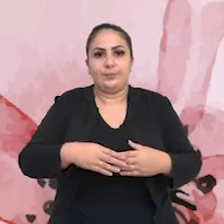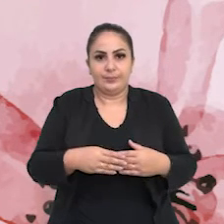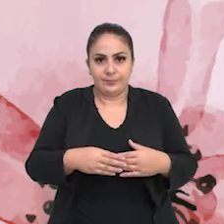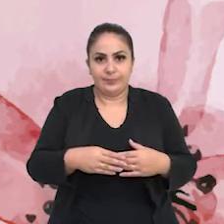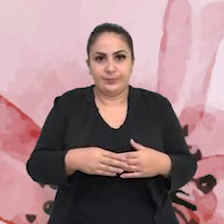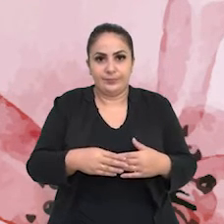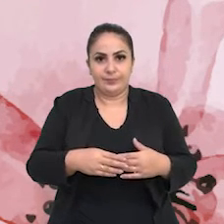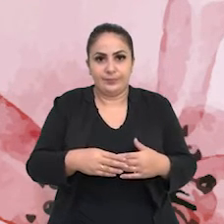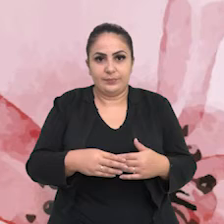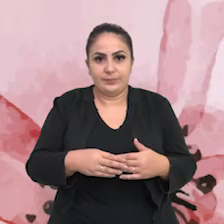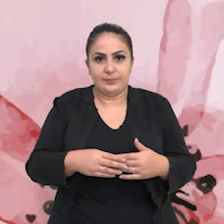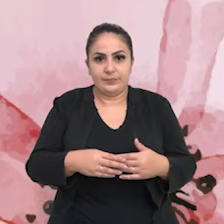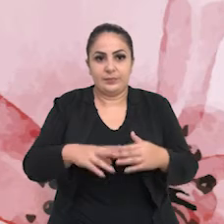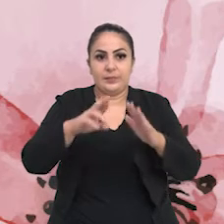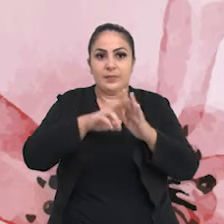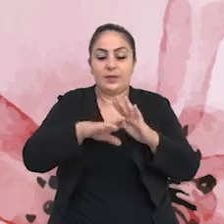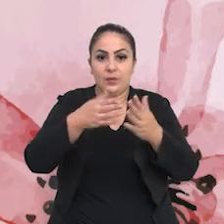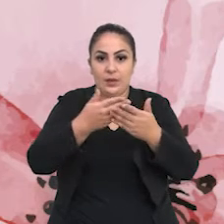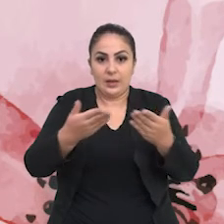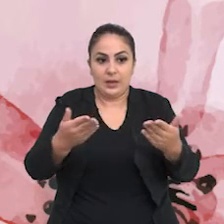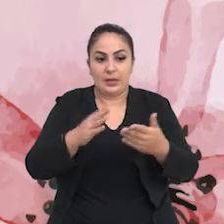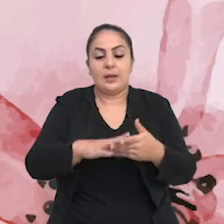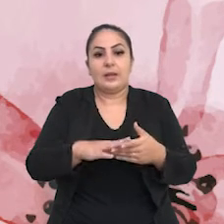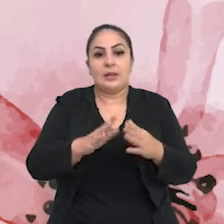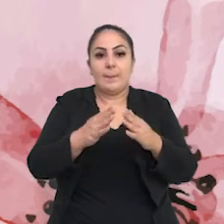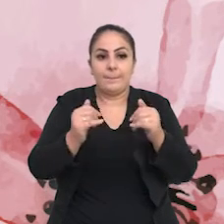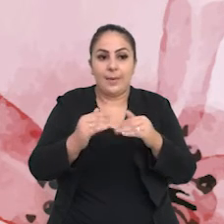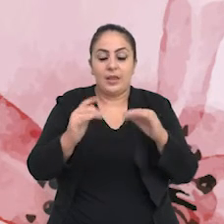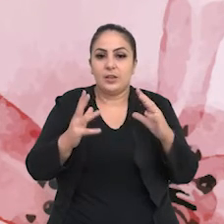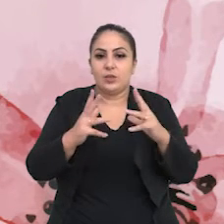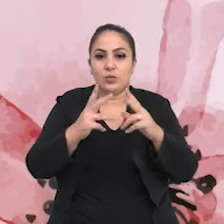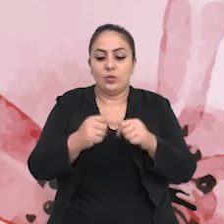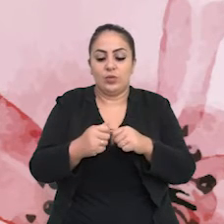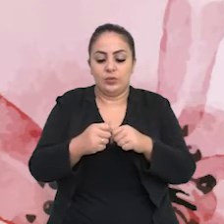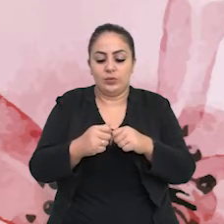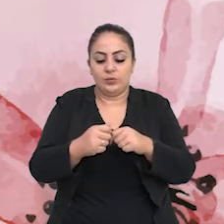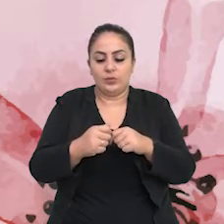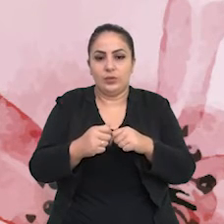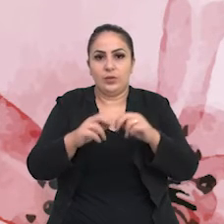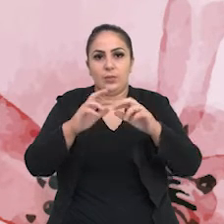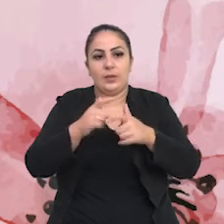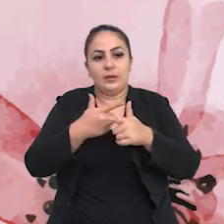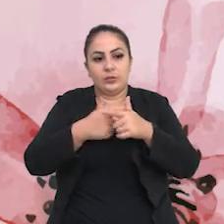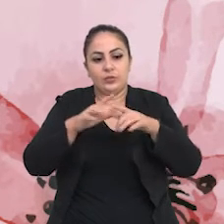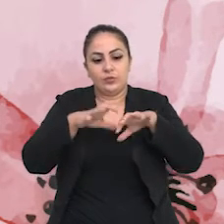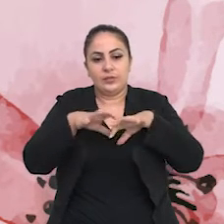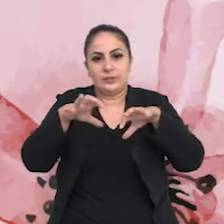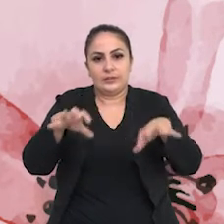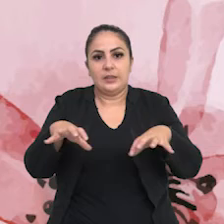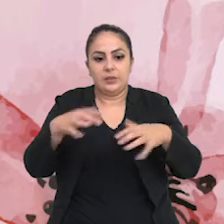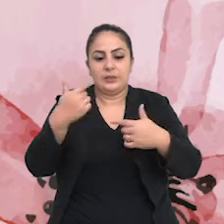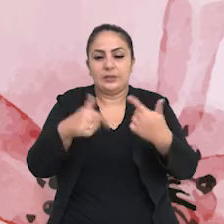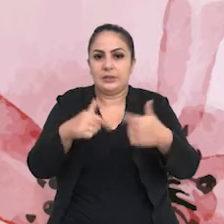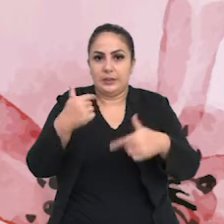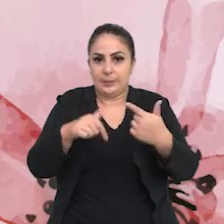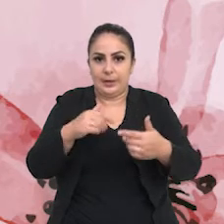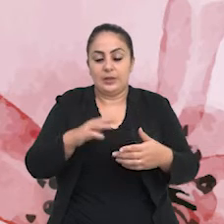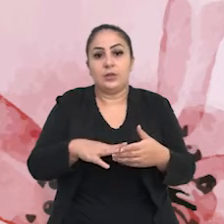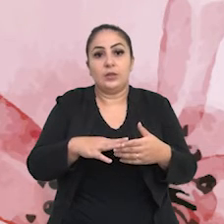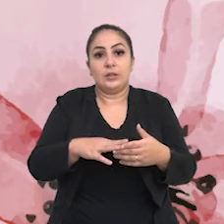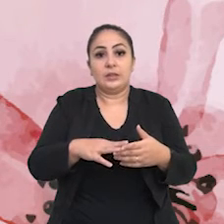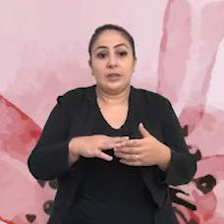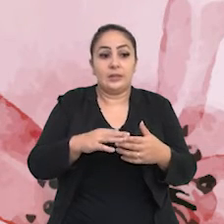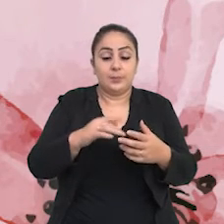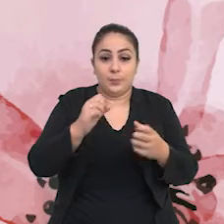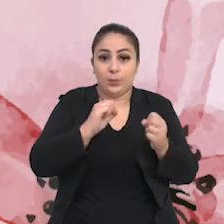emocional. E em nome dela que se clama por uma divisão de trabalho,